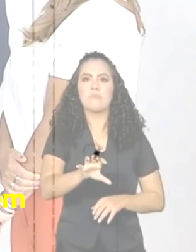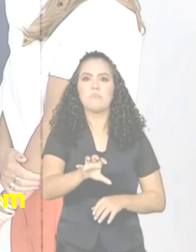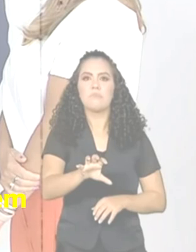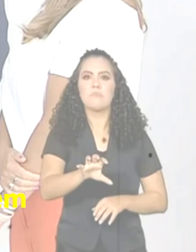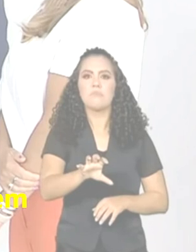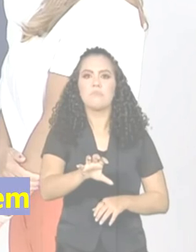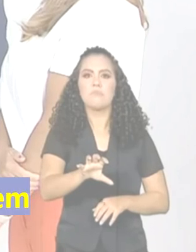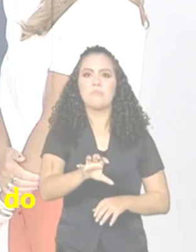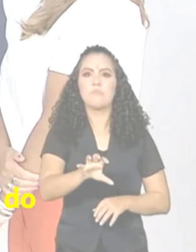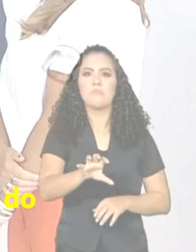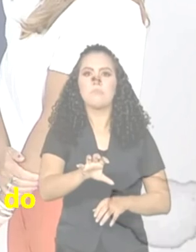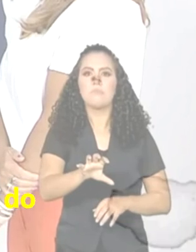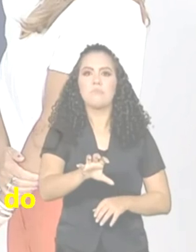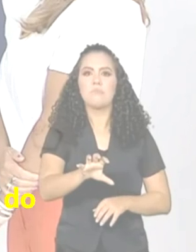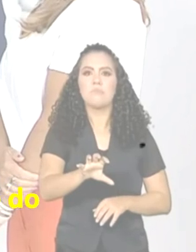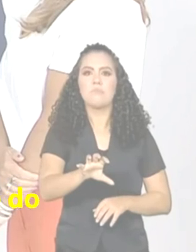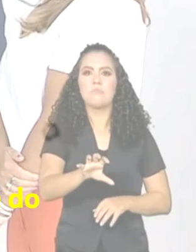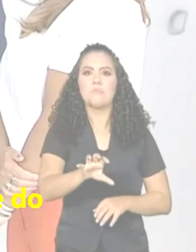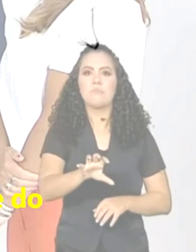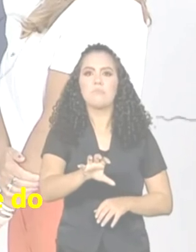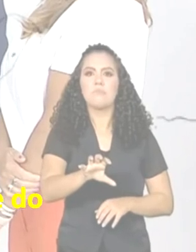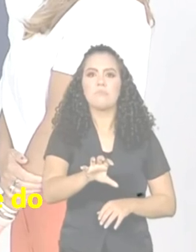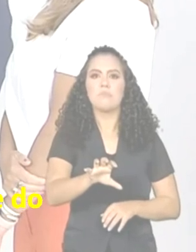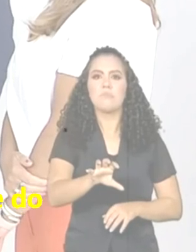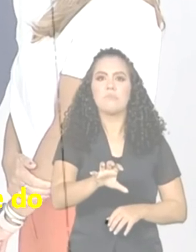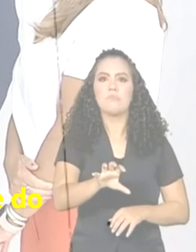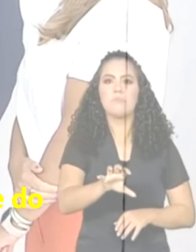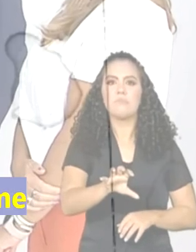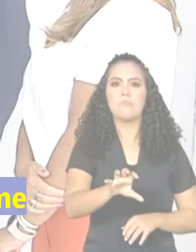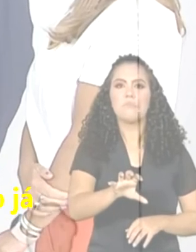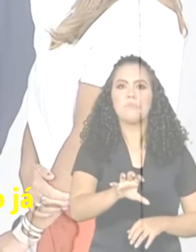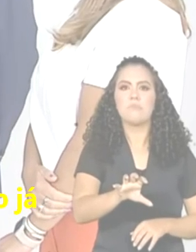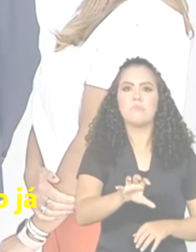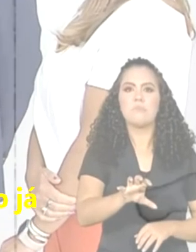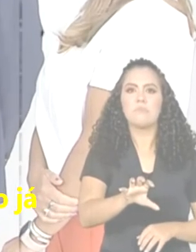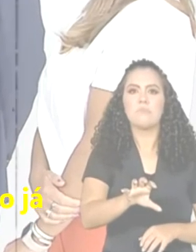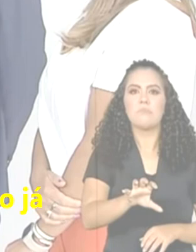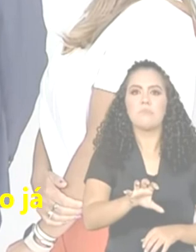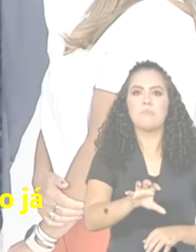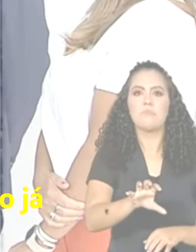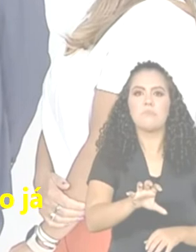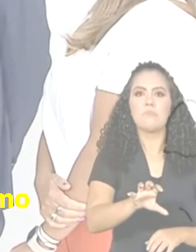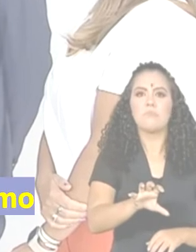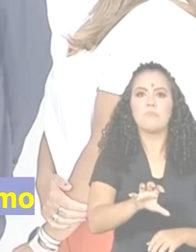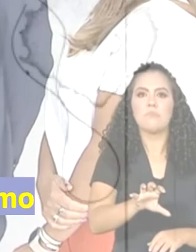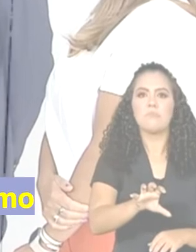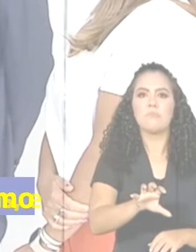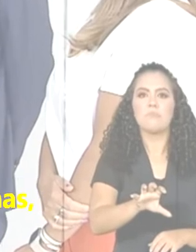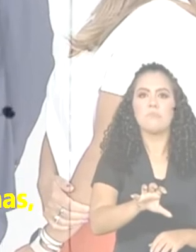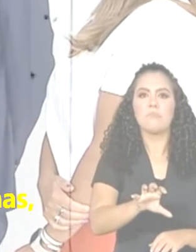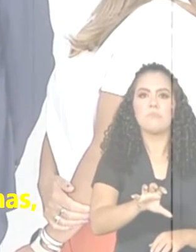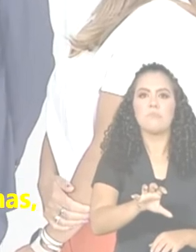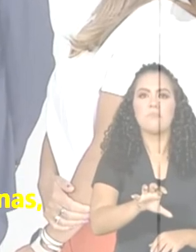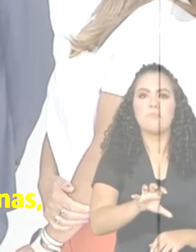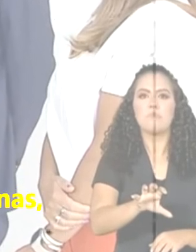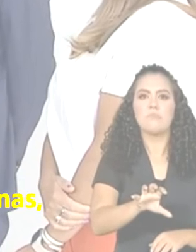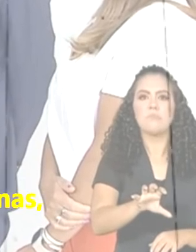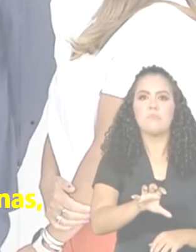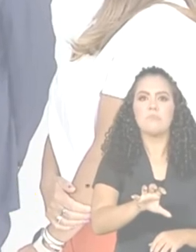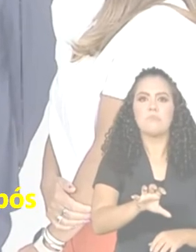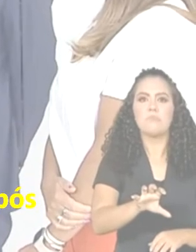ministro aposentado do Supremo já vinha sendo especulado há semanas, e a aposta ganhou força após uma sequência